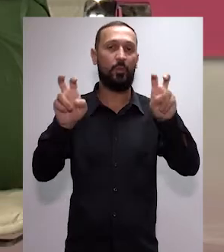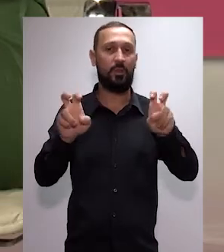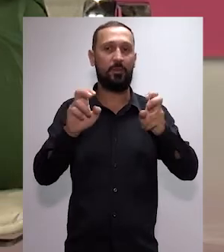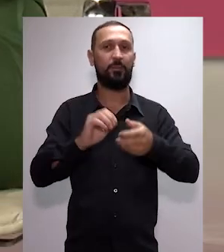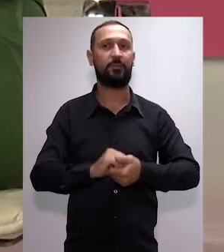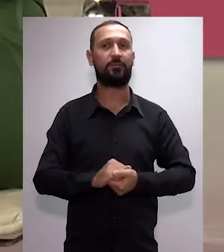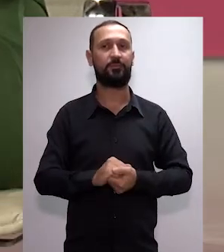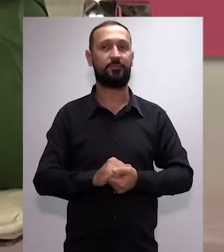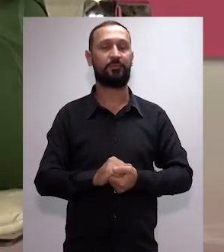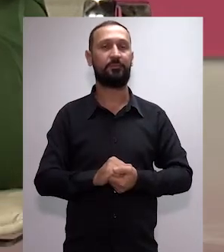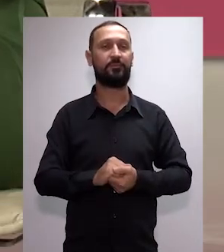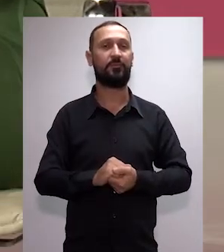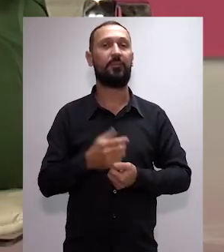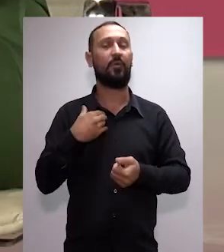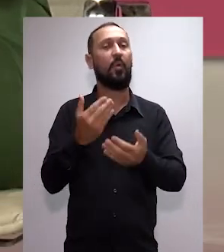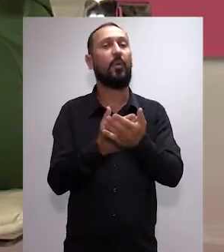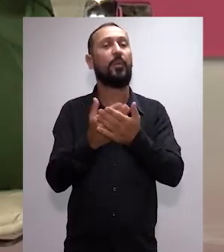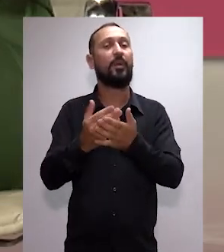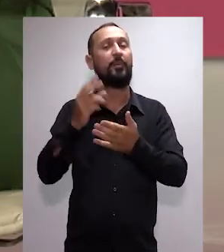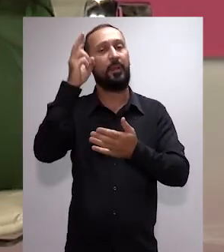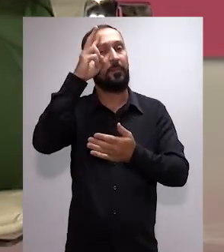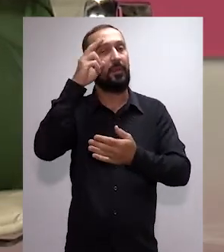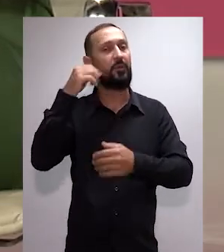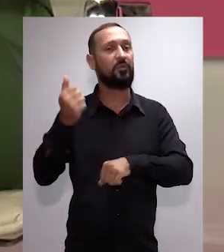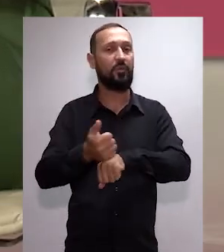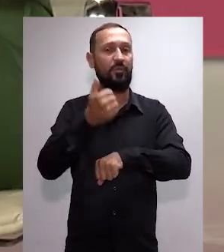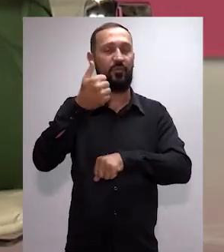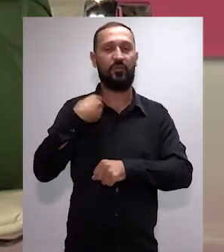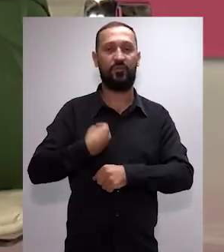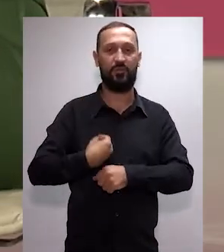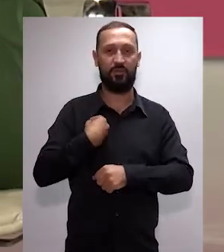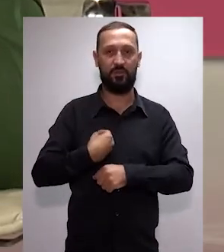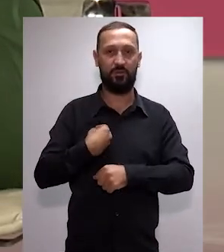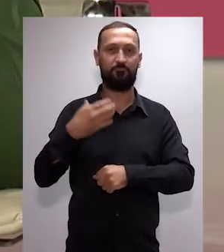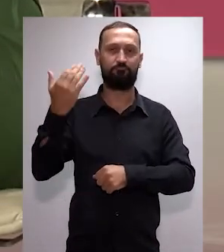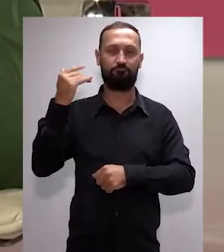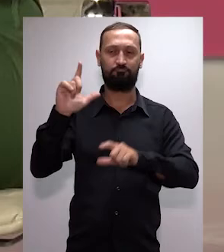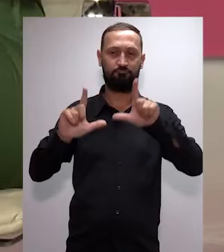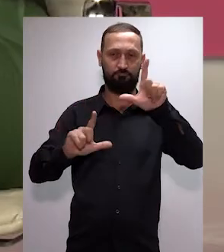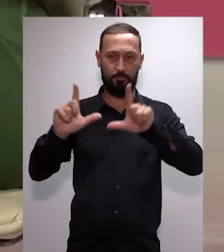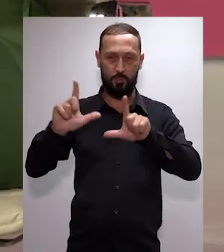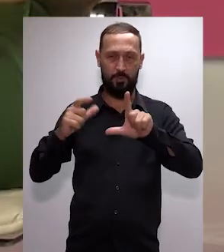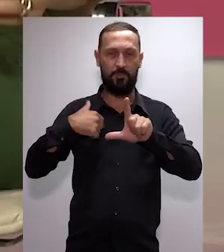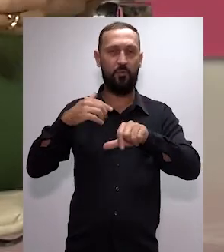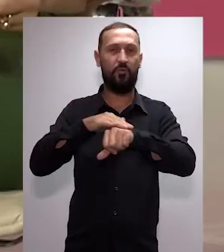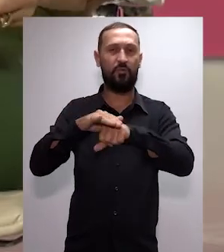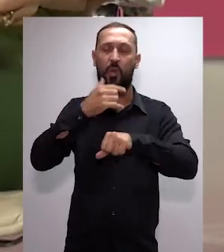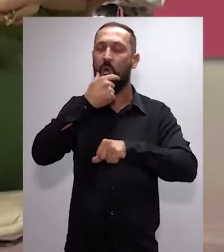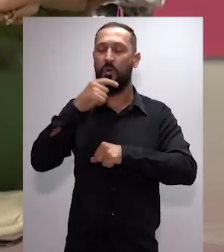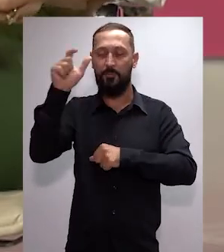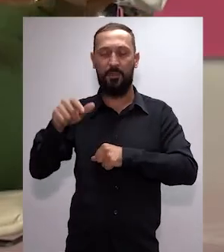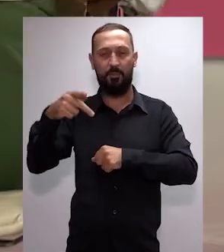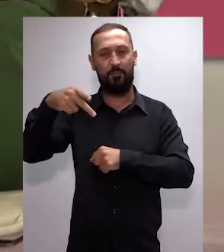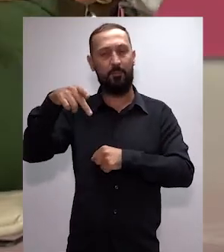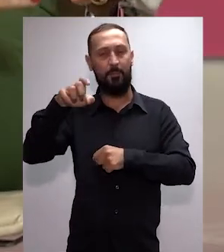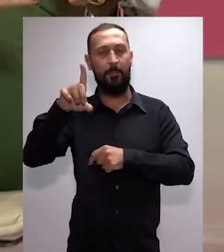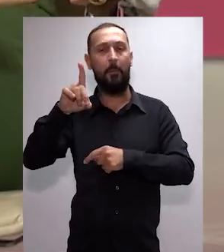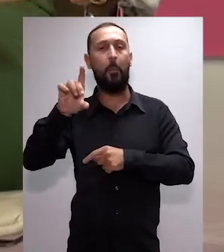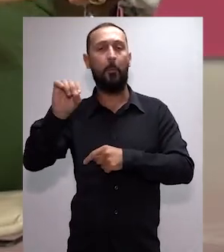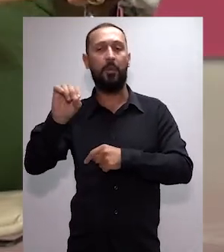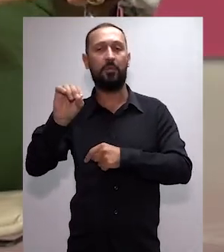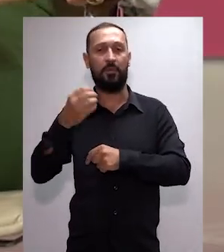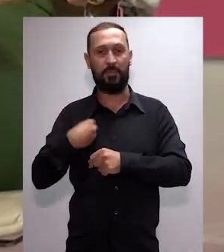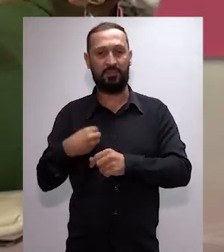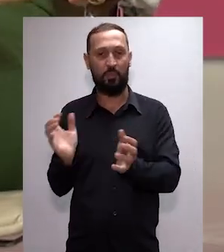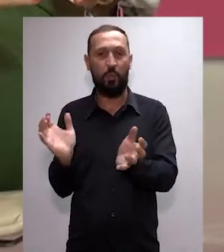tema que tanto influencia a nossa qualidade de vida. E no último programa, eu conversei com Pedro Garcia, que integra